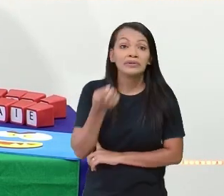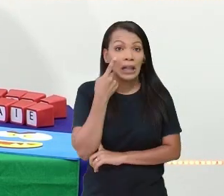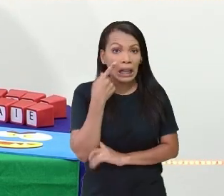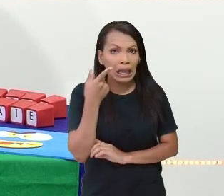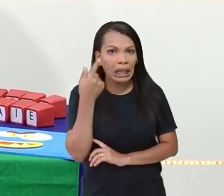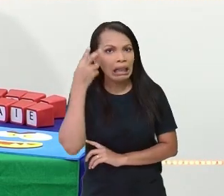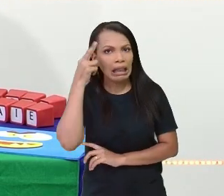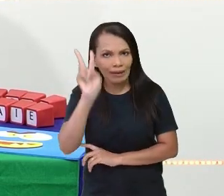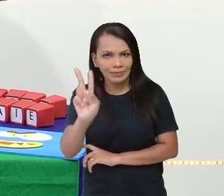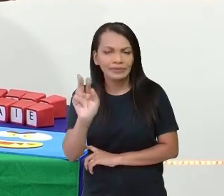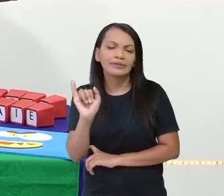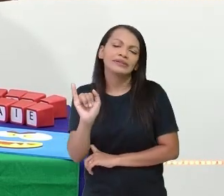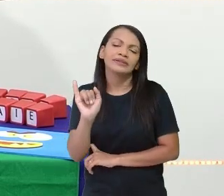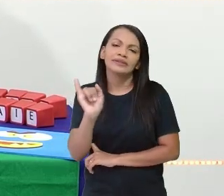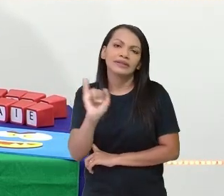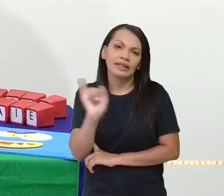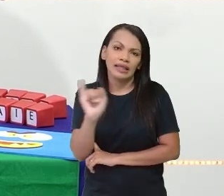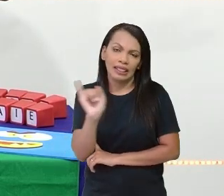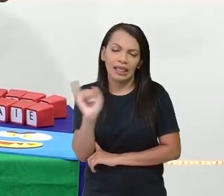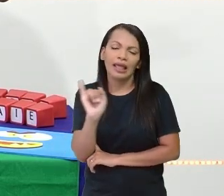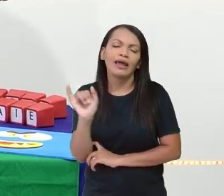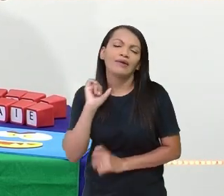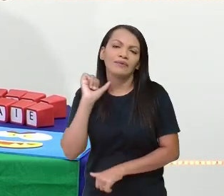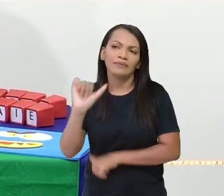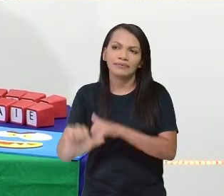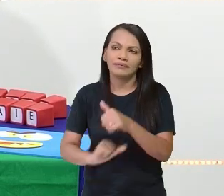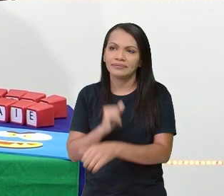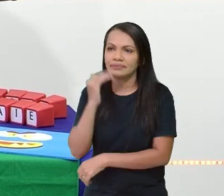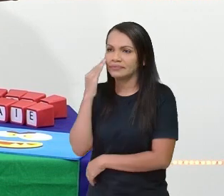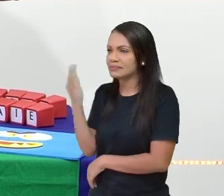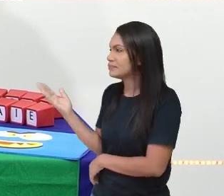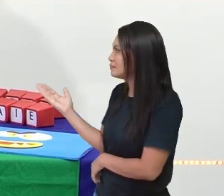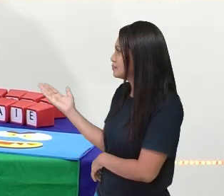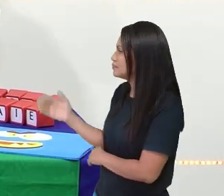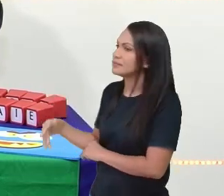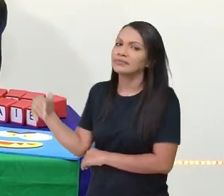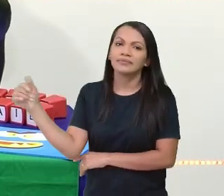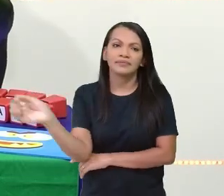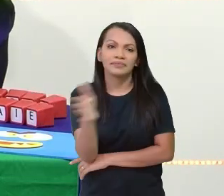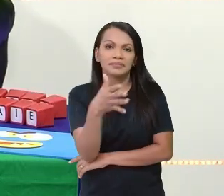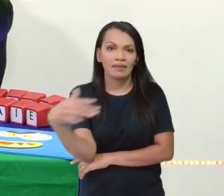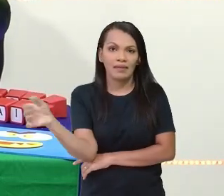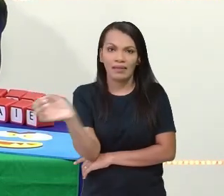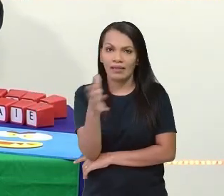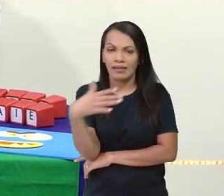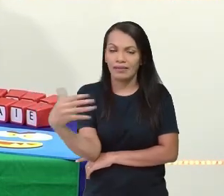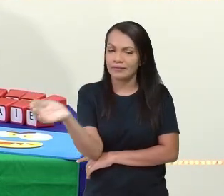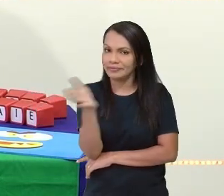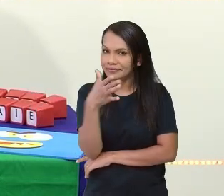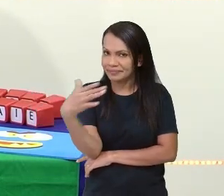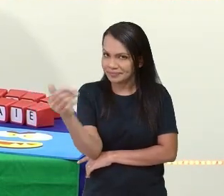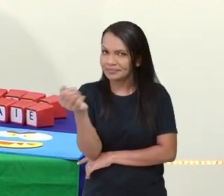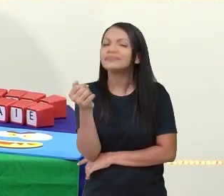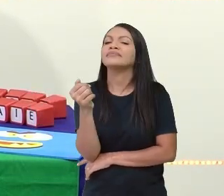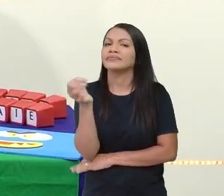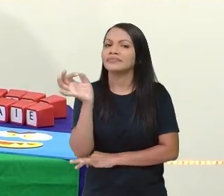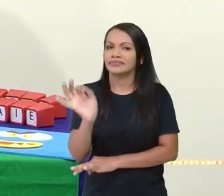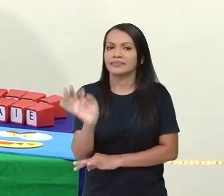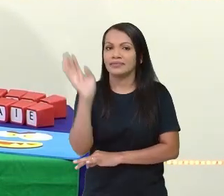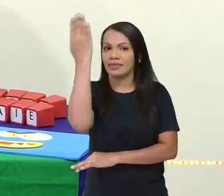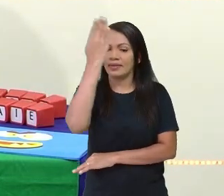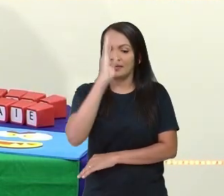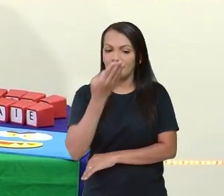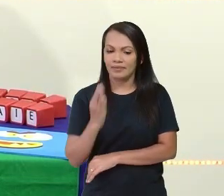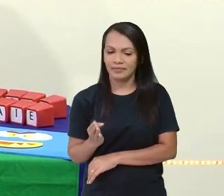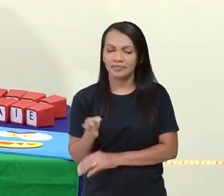cruz vermelha, não é isso? E o nosso Brasil. Então, vamos jogar, tá certo?